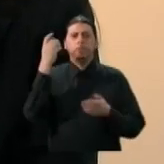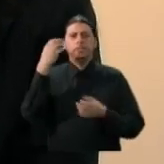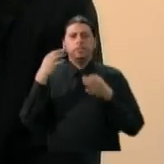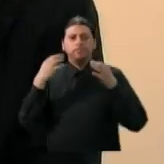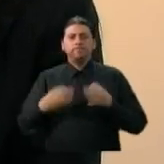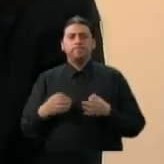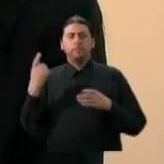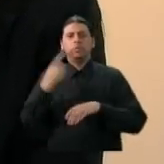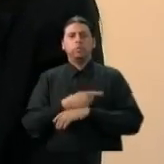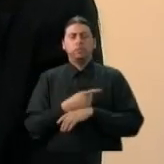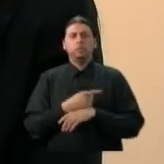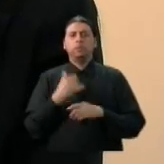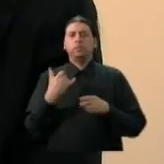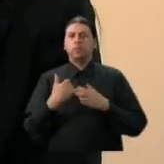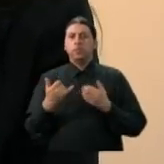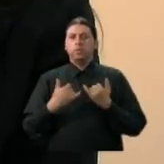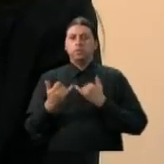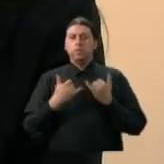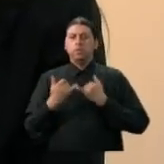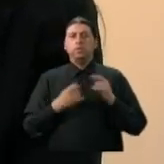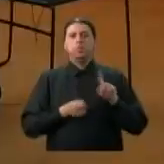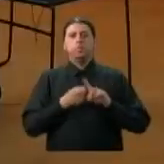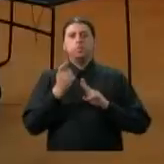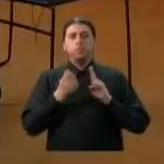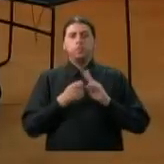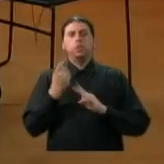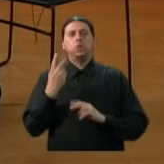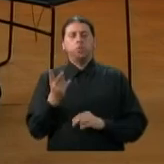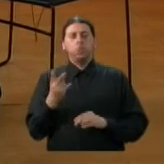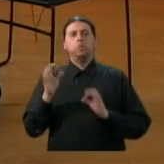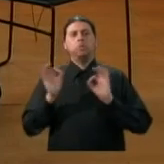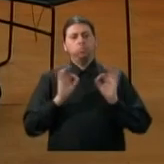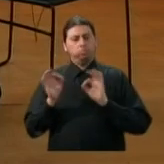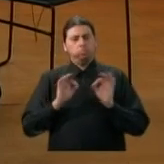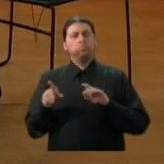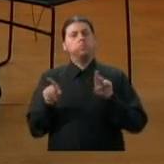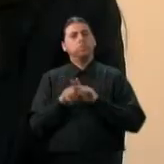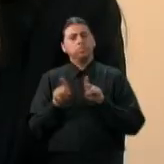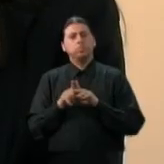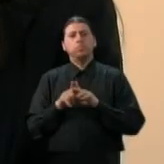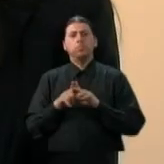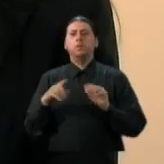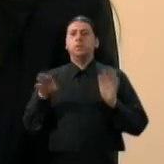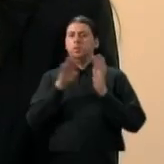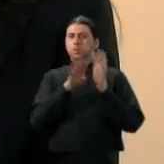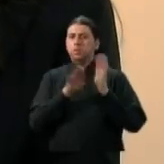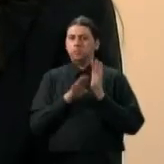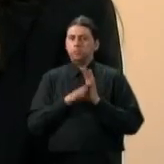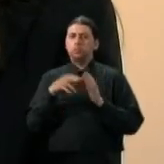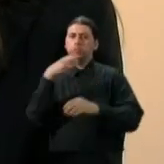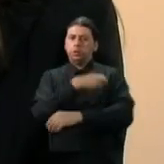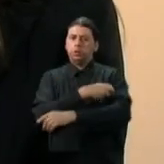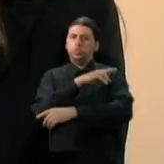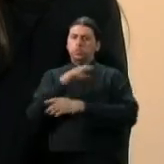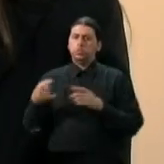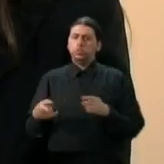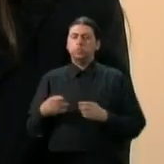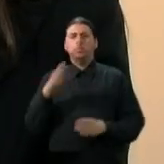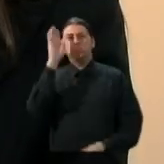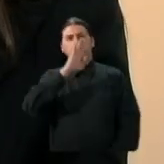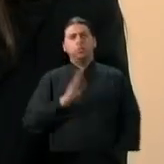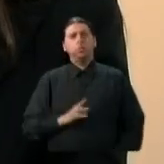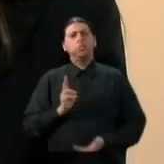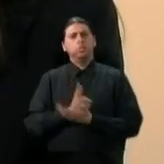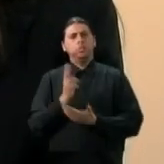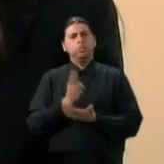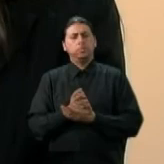aos 2 meses, as vacinas 2 meses, eles podem fazer na campanha de vacinação. Então, o Brasil sempre ele